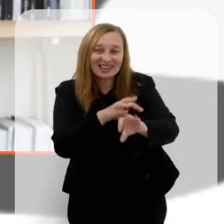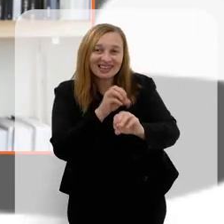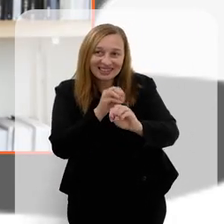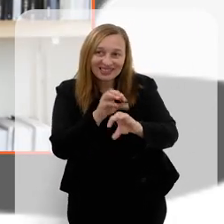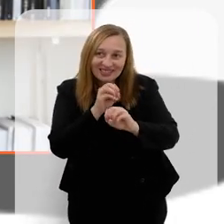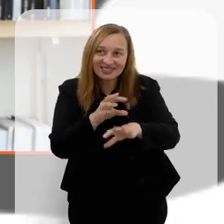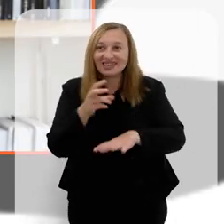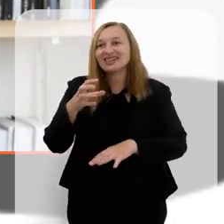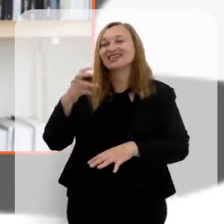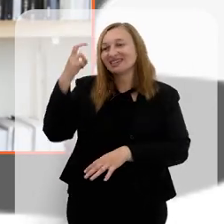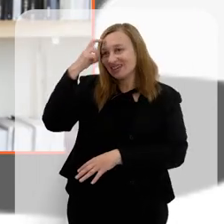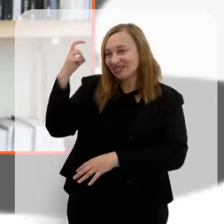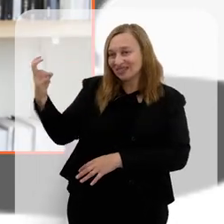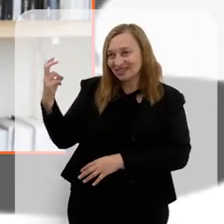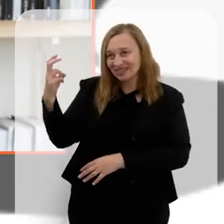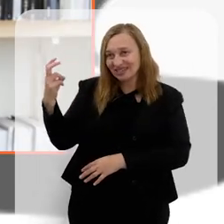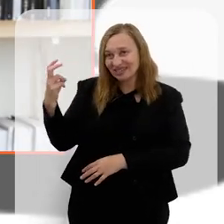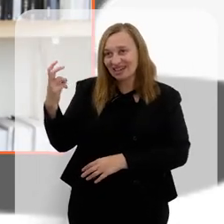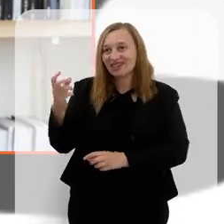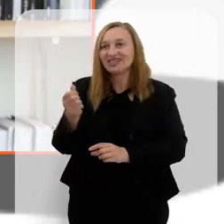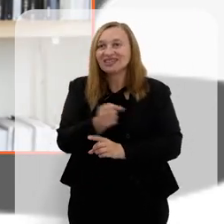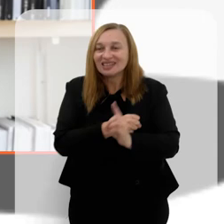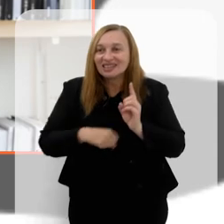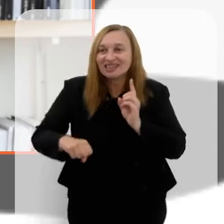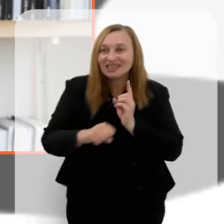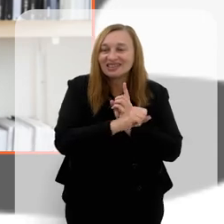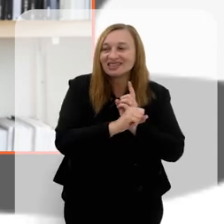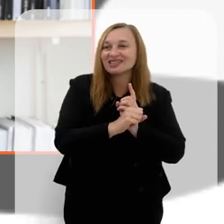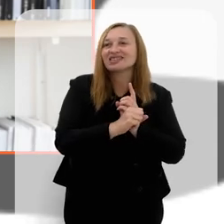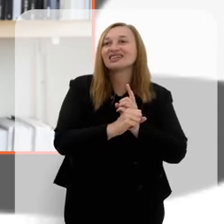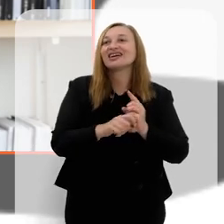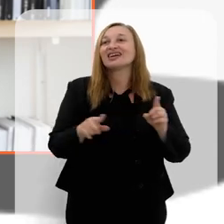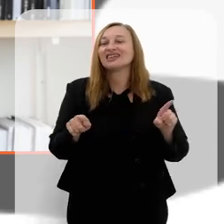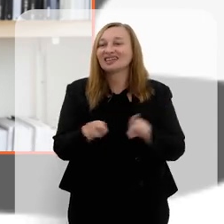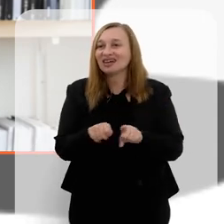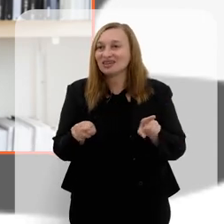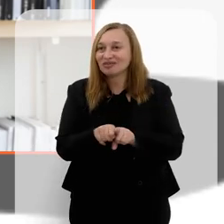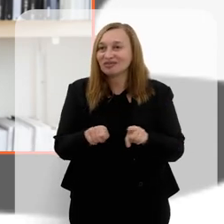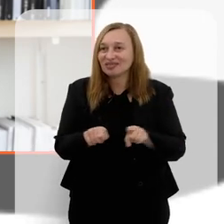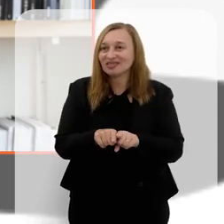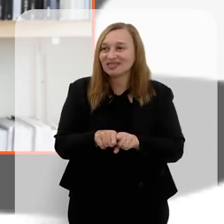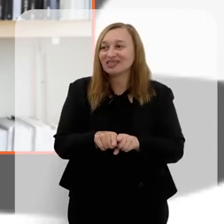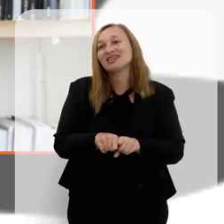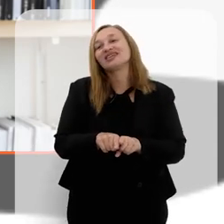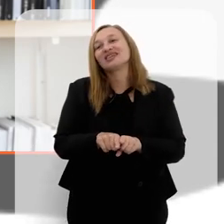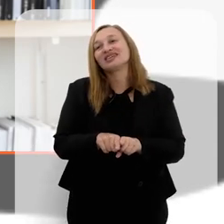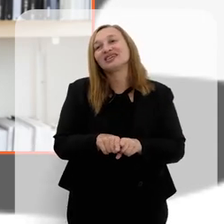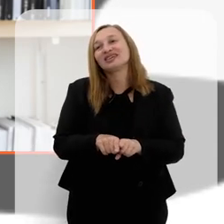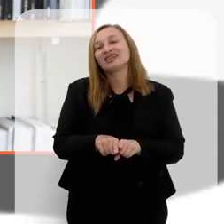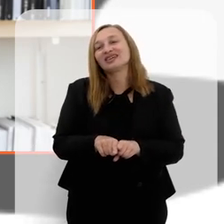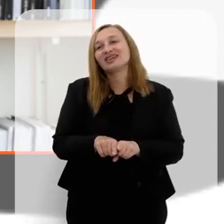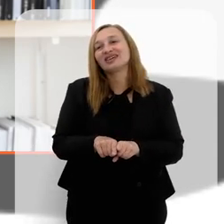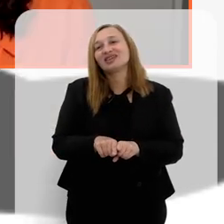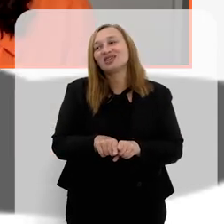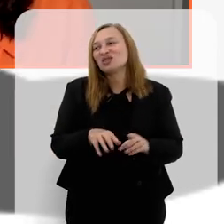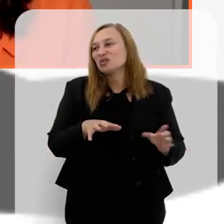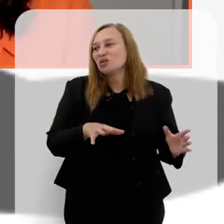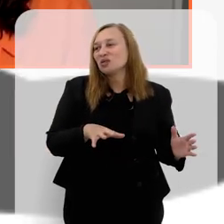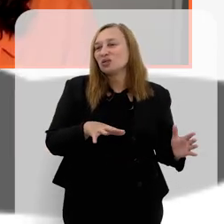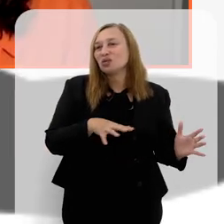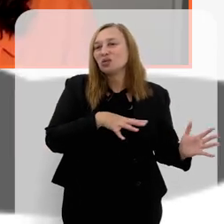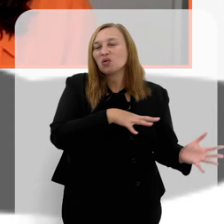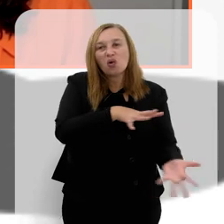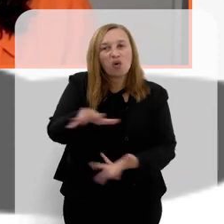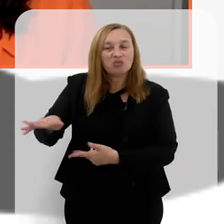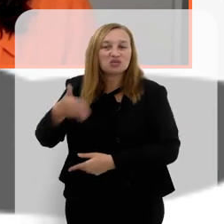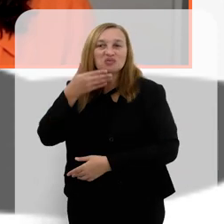da Educação, da Cultura, da Assistência Social e Bem-estar talvez o mundo. sensacional. E eles